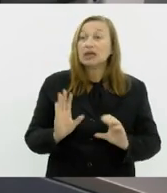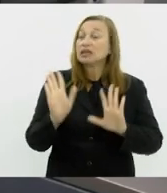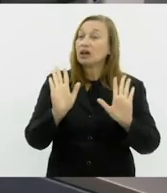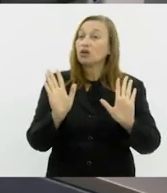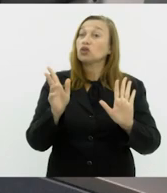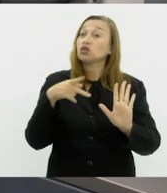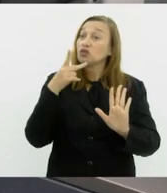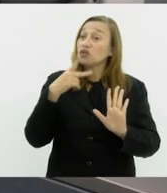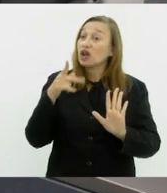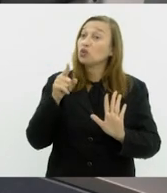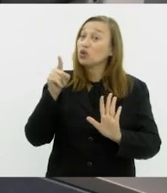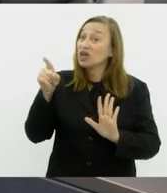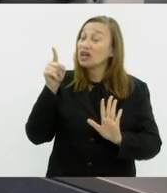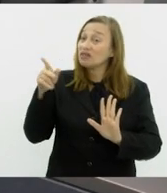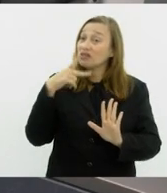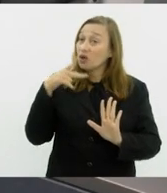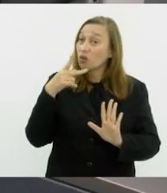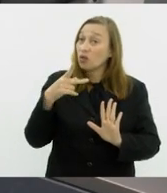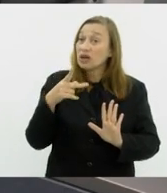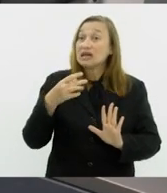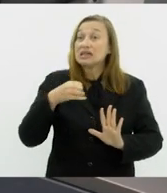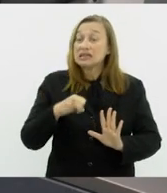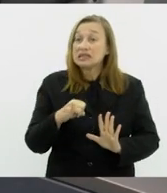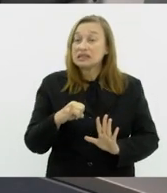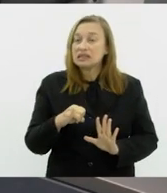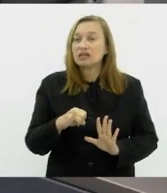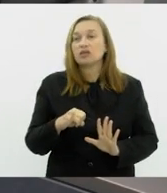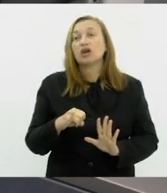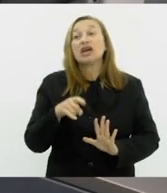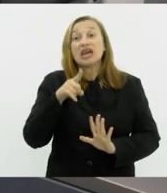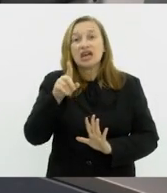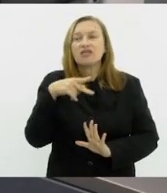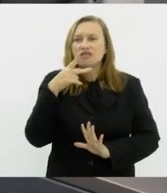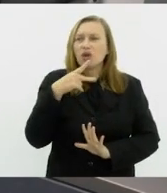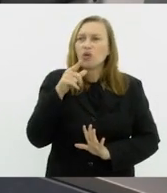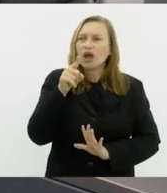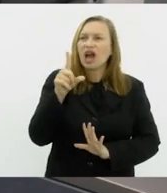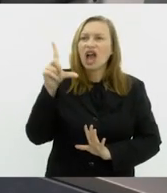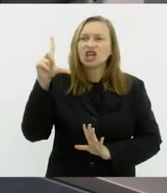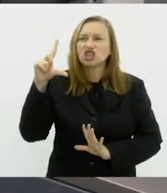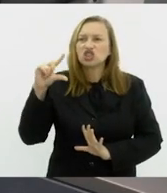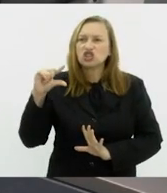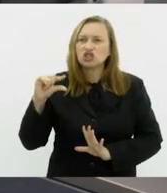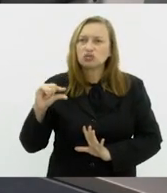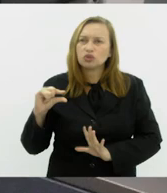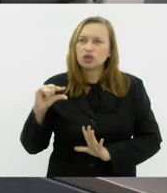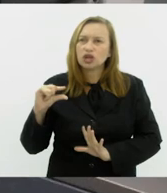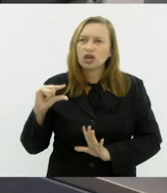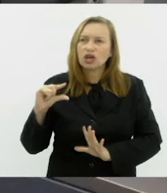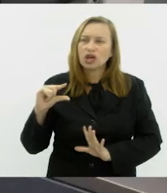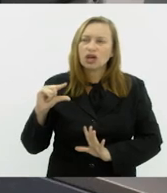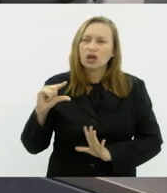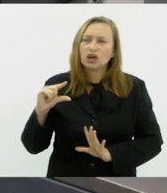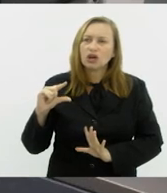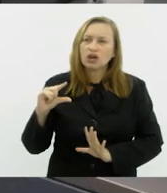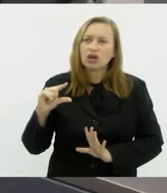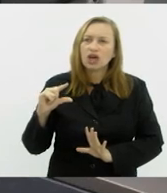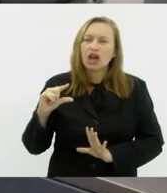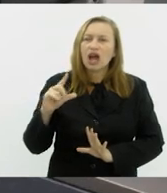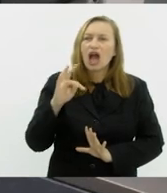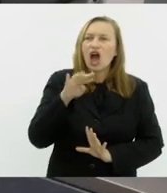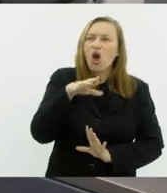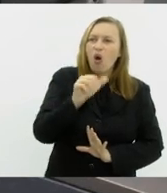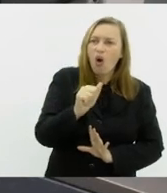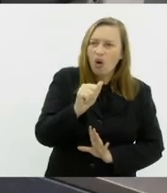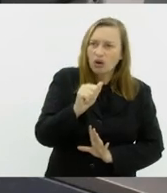concretamente, ele propôs até ir além, ele colocou lá, vamos reduzir a rota de não sei de onde para não sei aonde, nós estamos